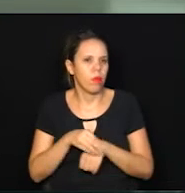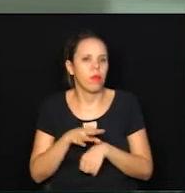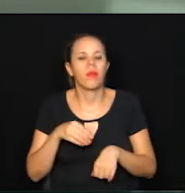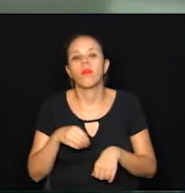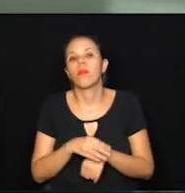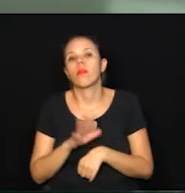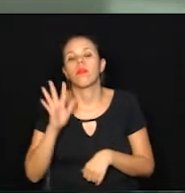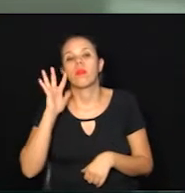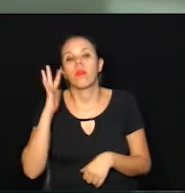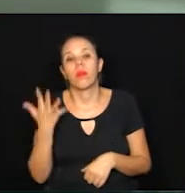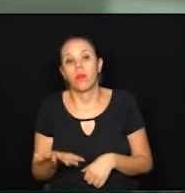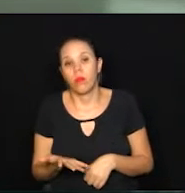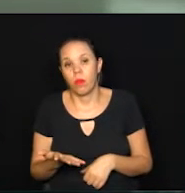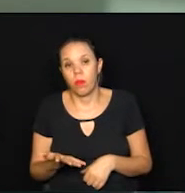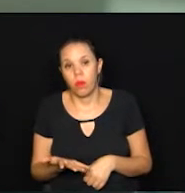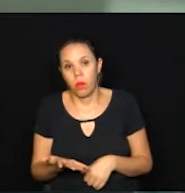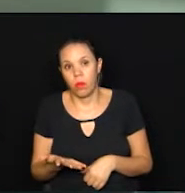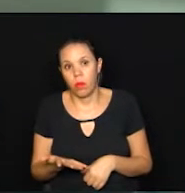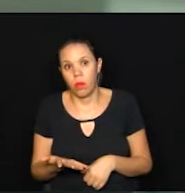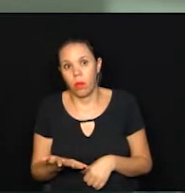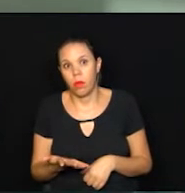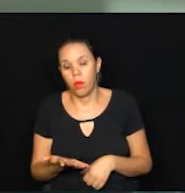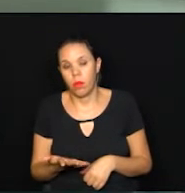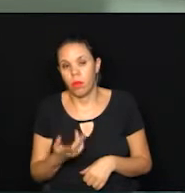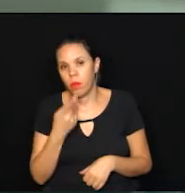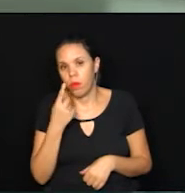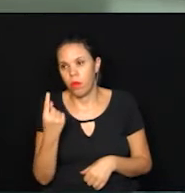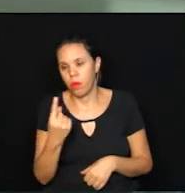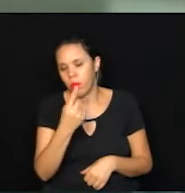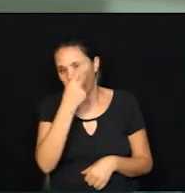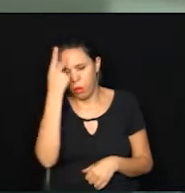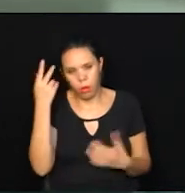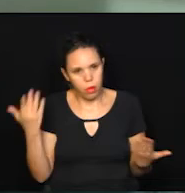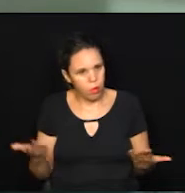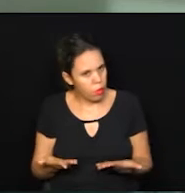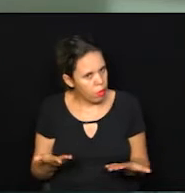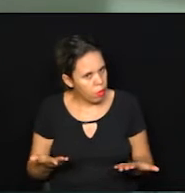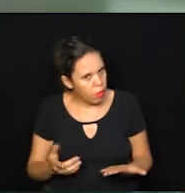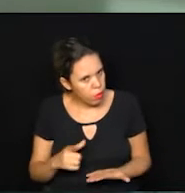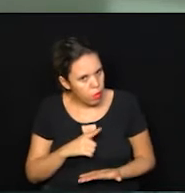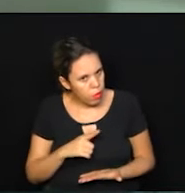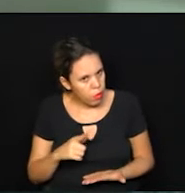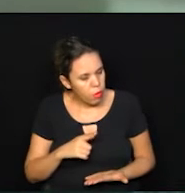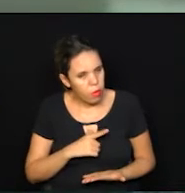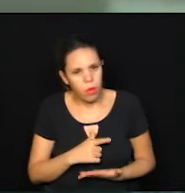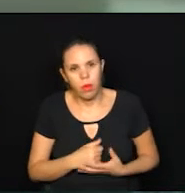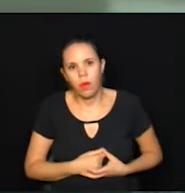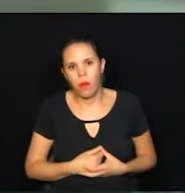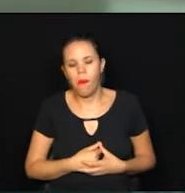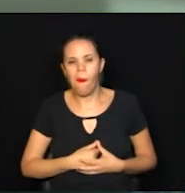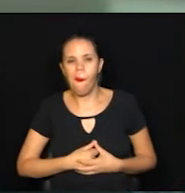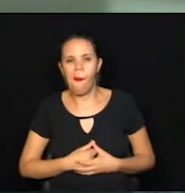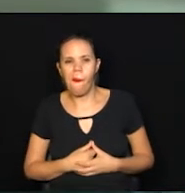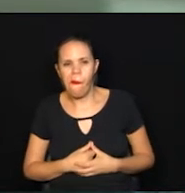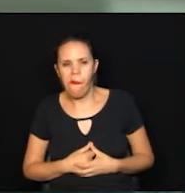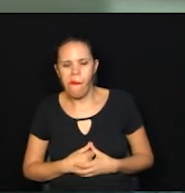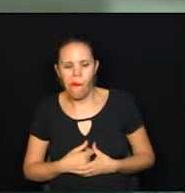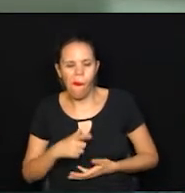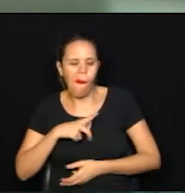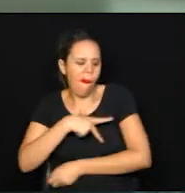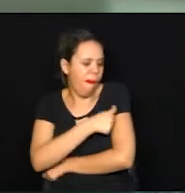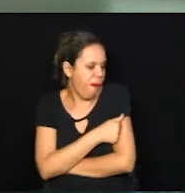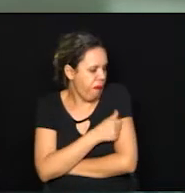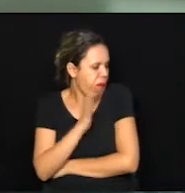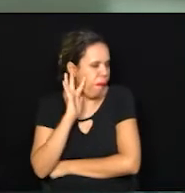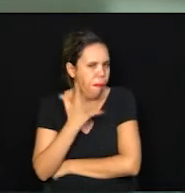uma solução na ponta, digo, os indivíduos que agora passam a ter uma vacina, ter